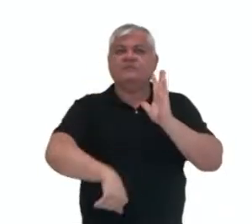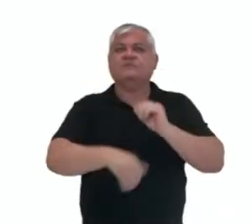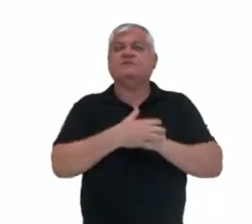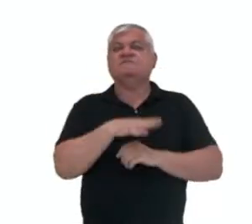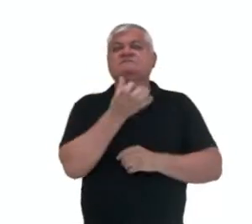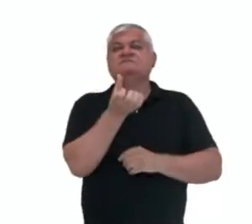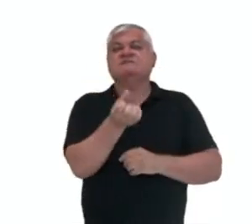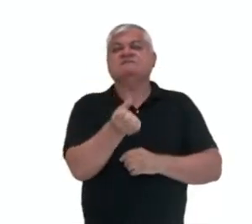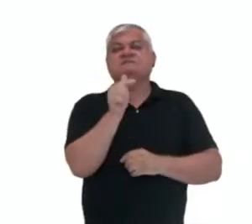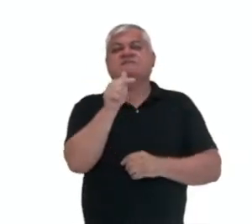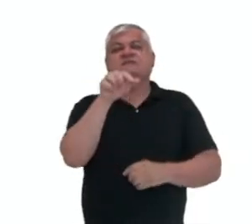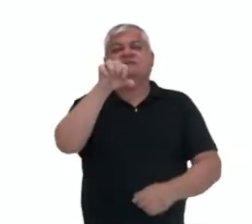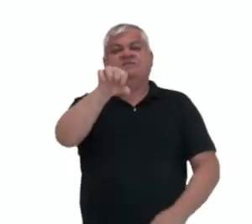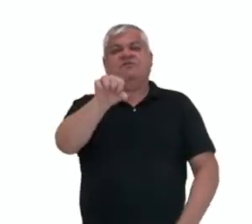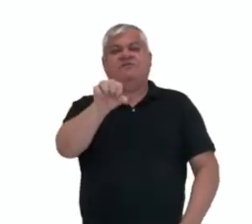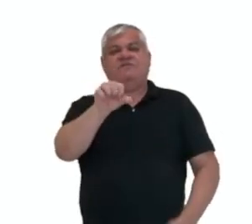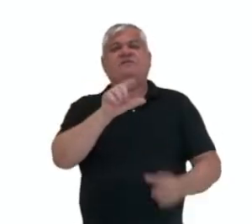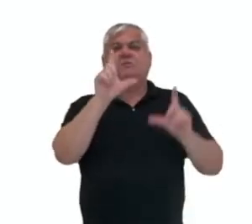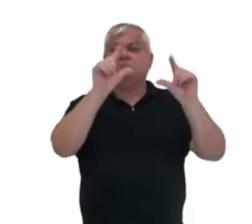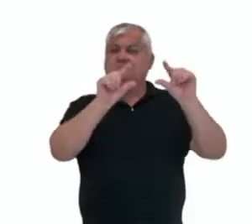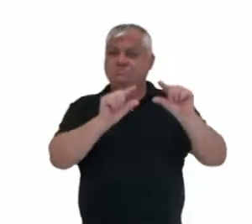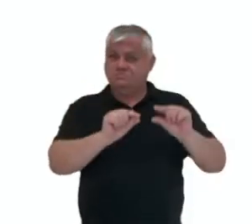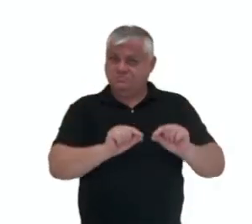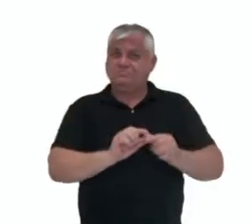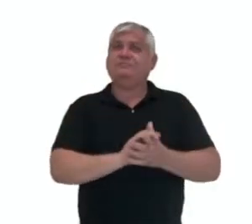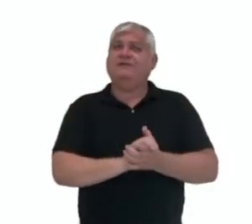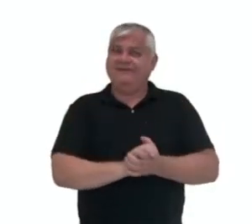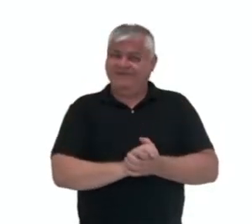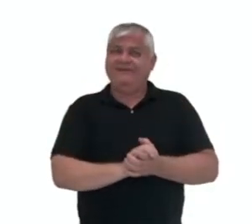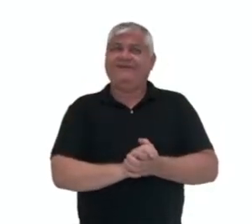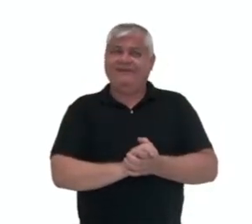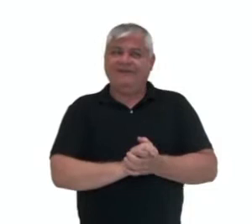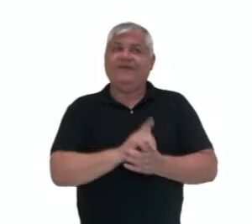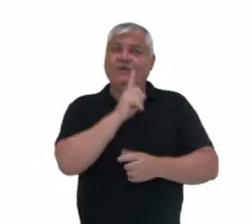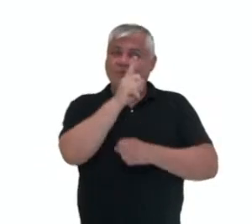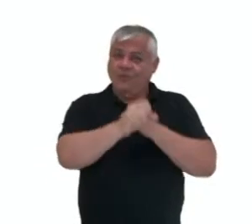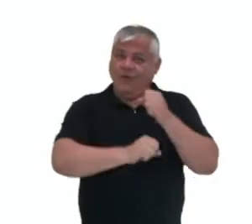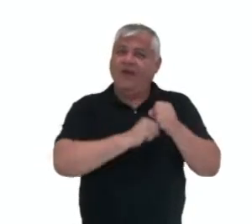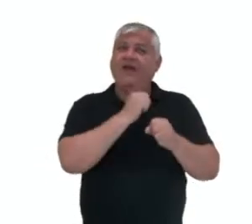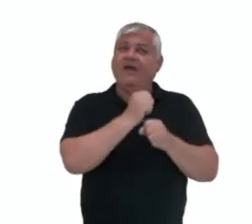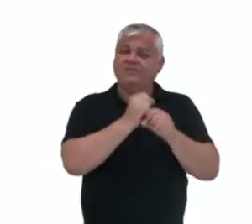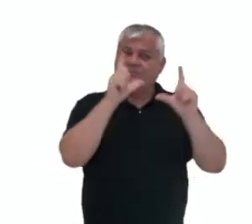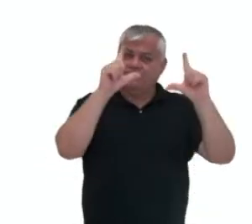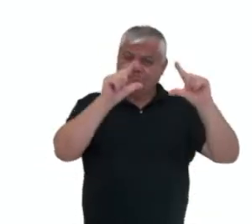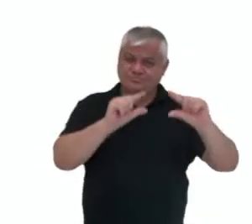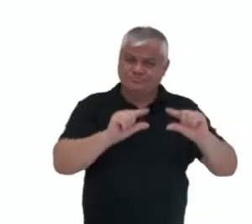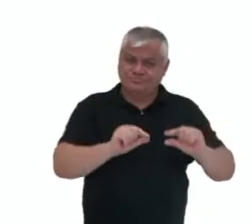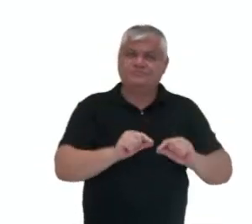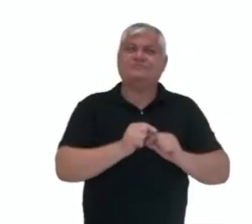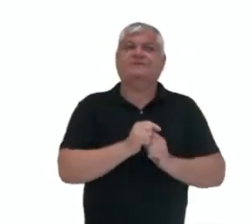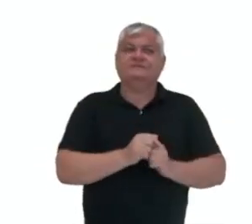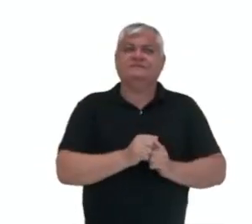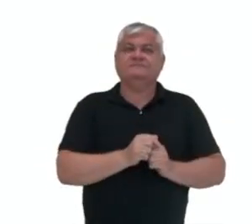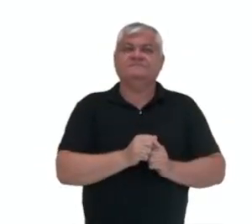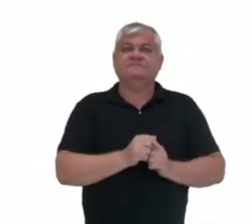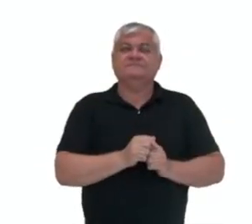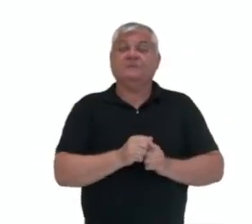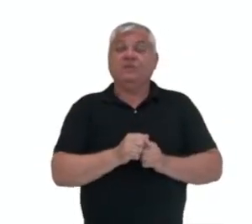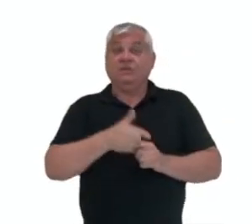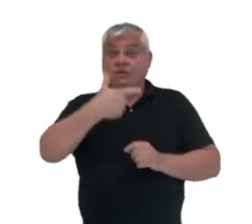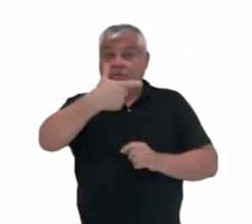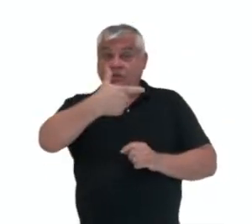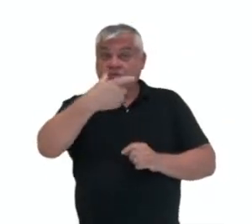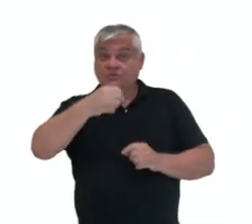de 679, tá? Ou seja, a gente pega o valor maior e tira o valor menorzinho, que teve uma redução, né?